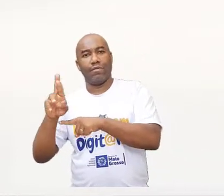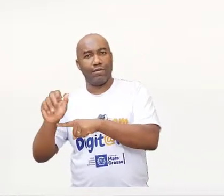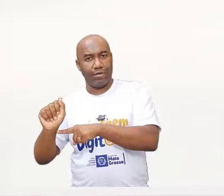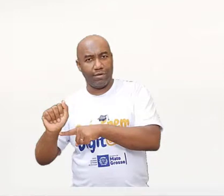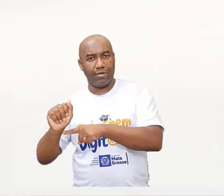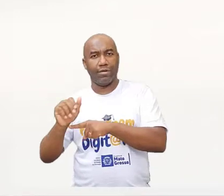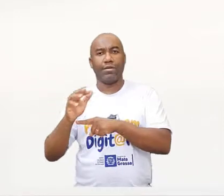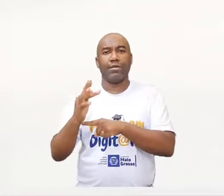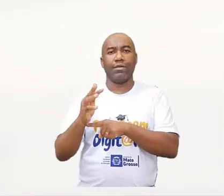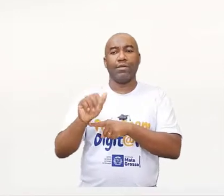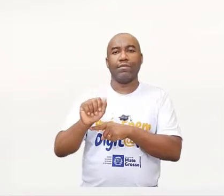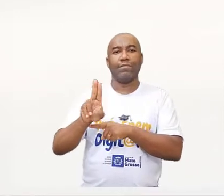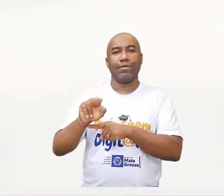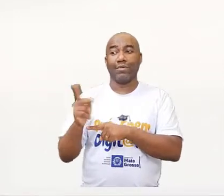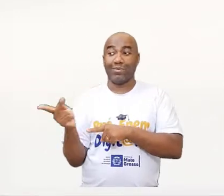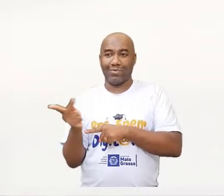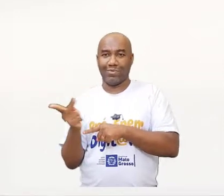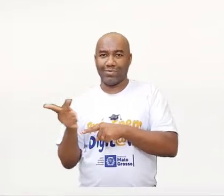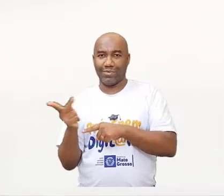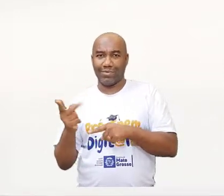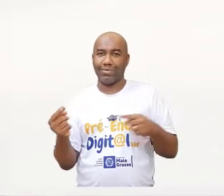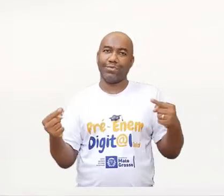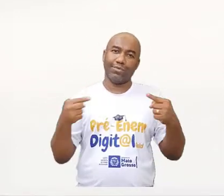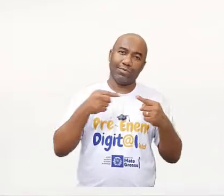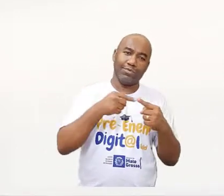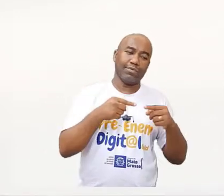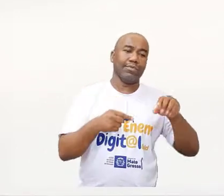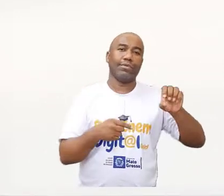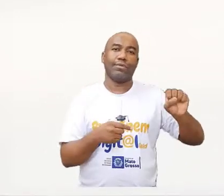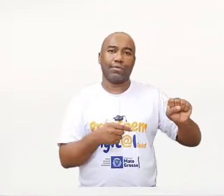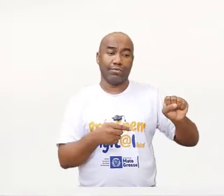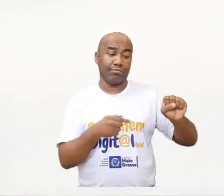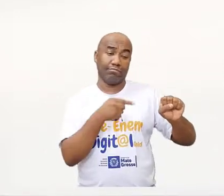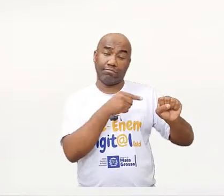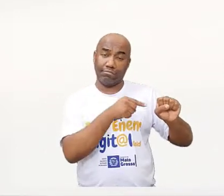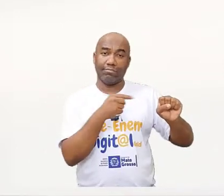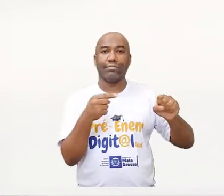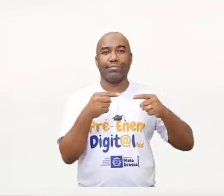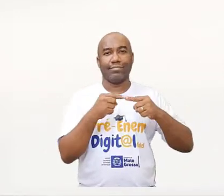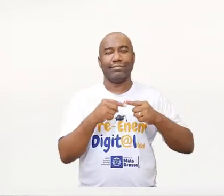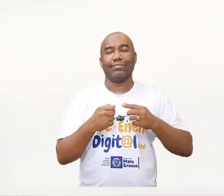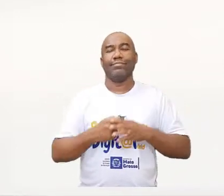especiais da concordância nominal me diz que eu posso fazer